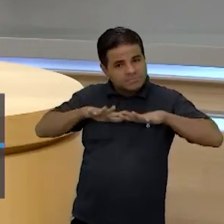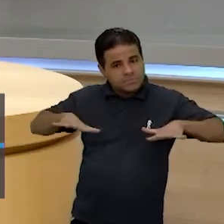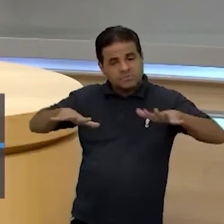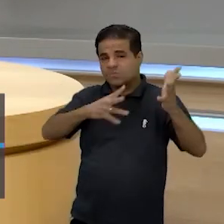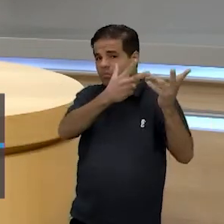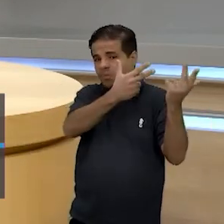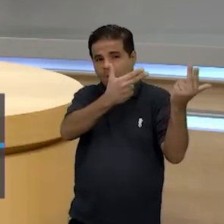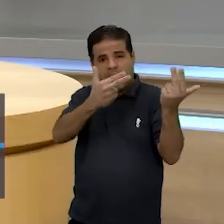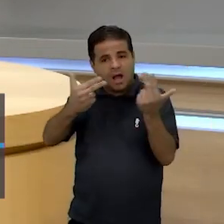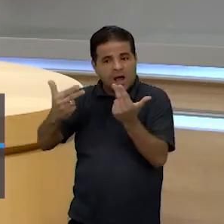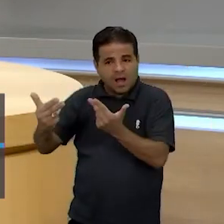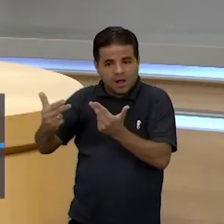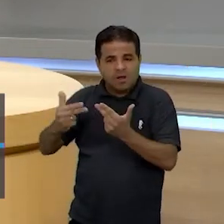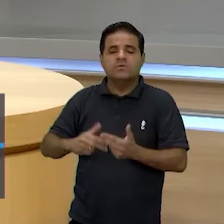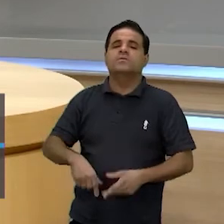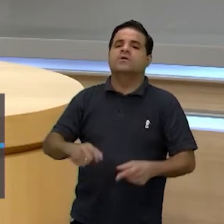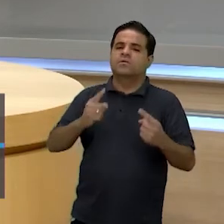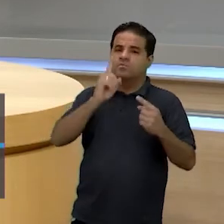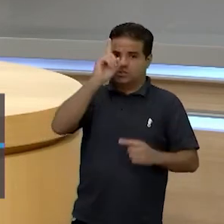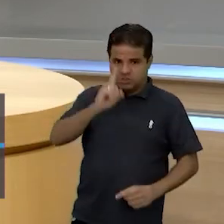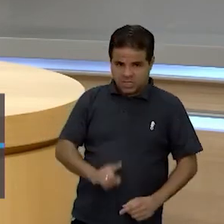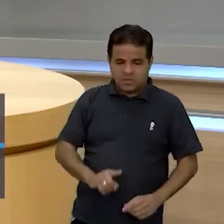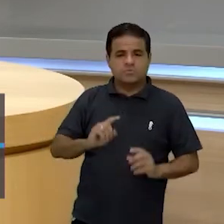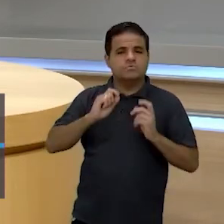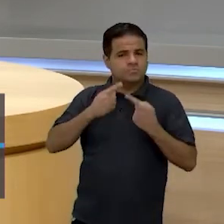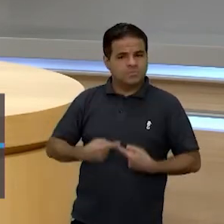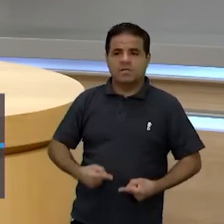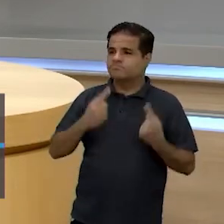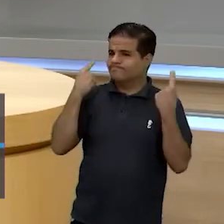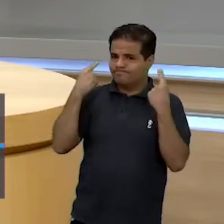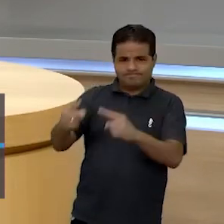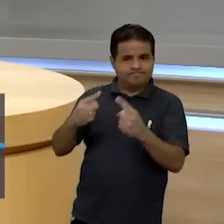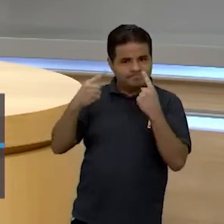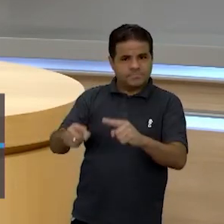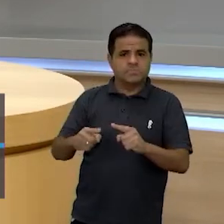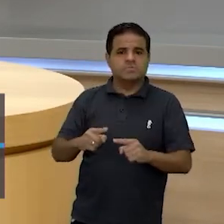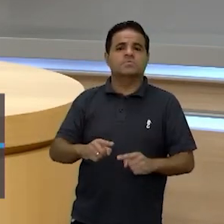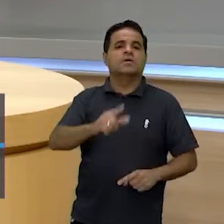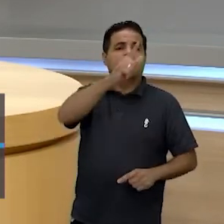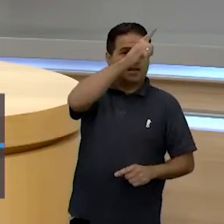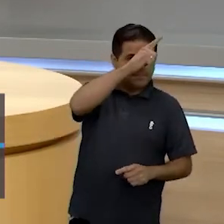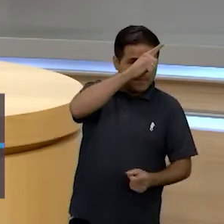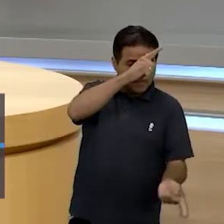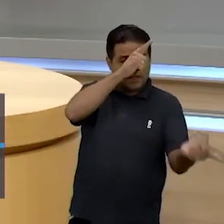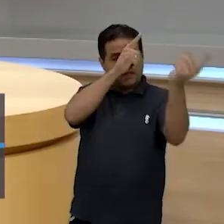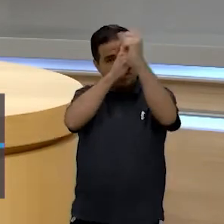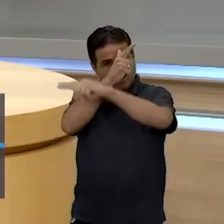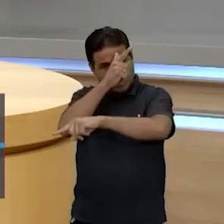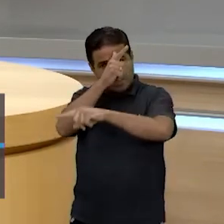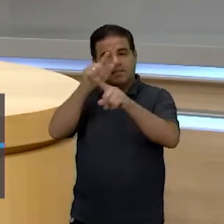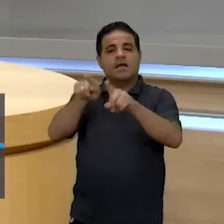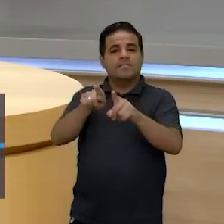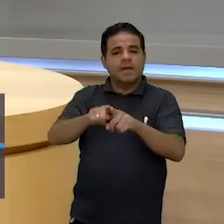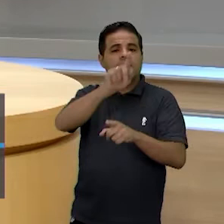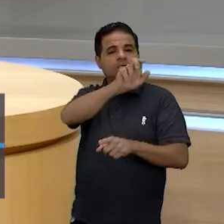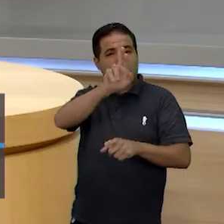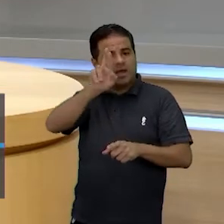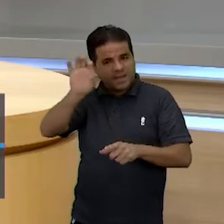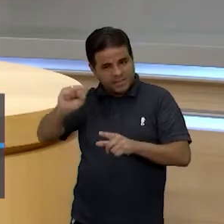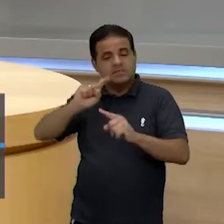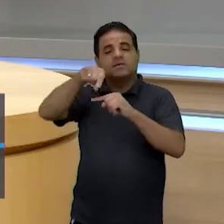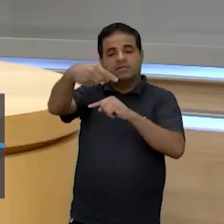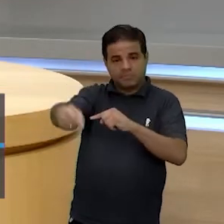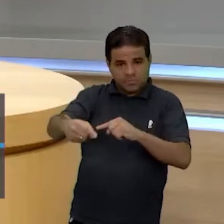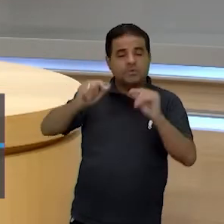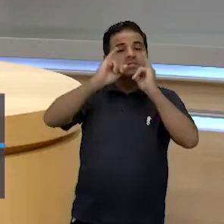Então, houveram violações dos direitos humanos dos dois lados, soviético e norte-americano, mesmo após